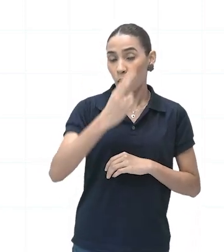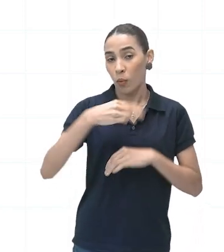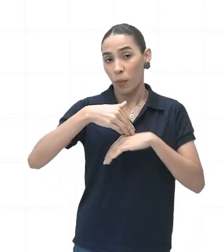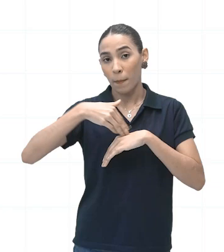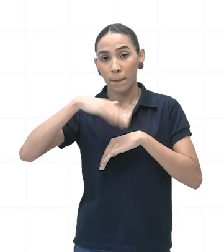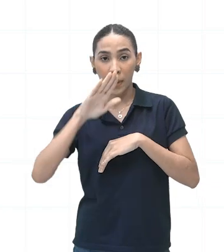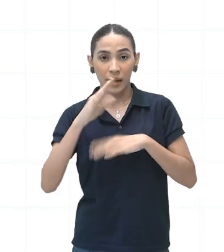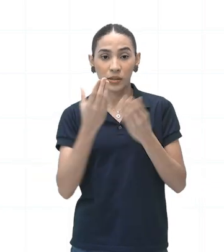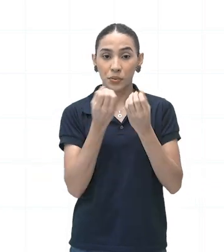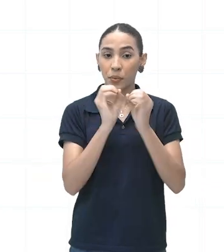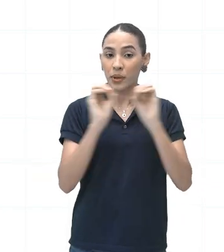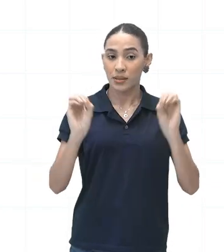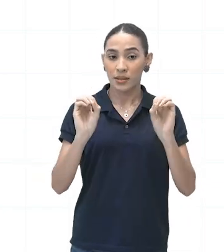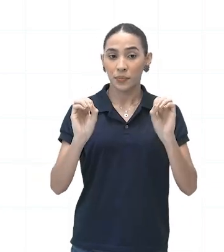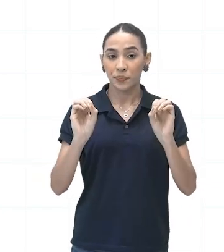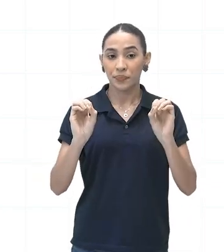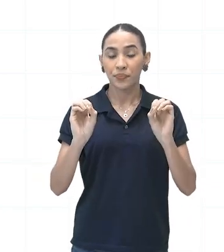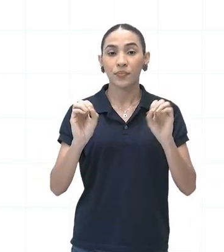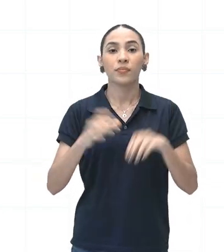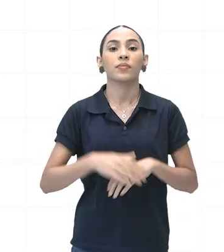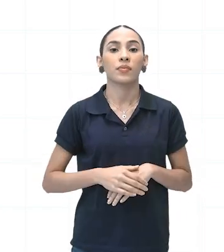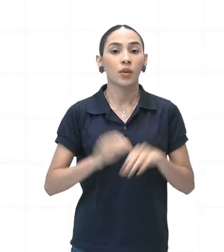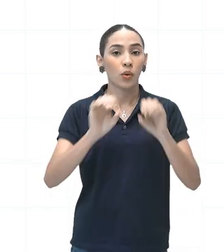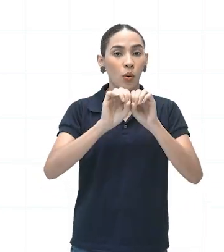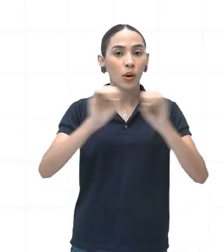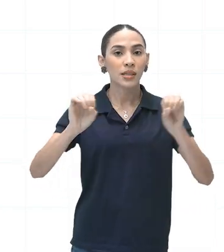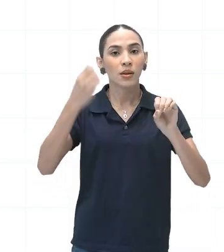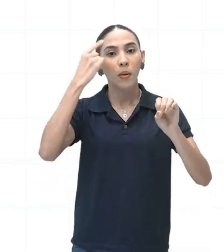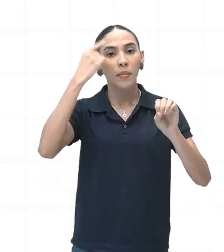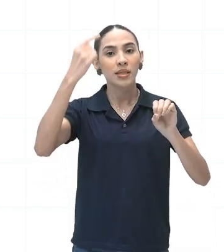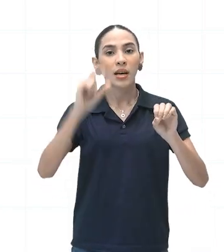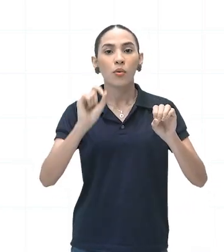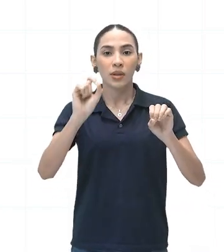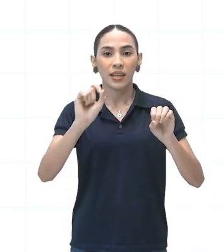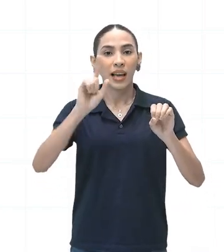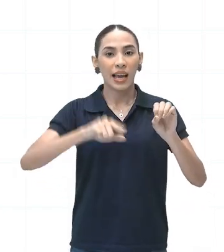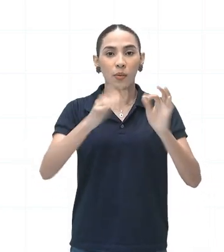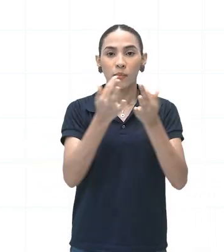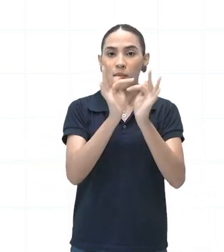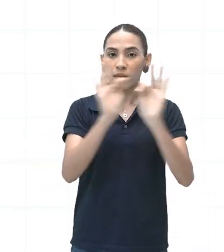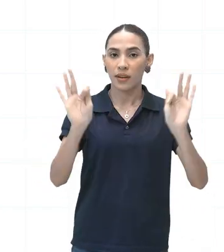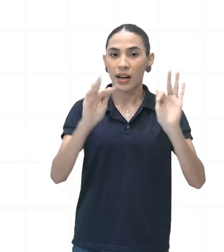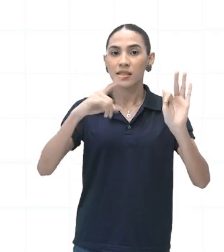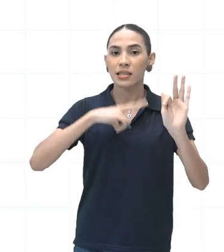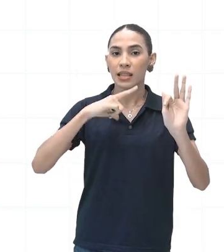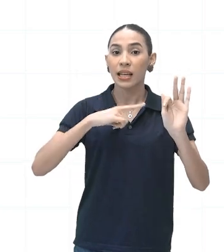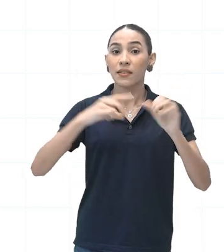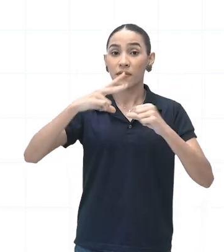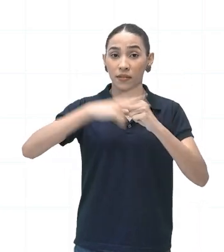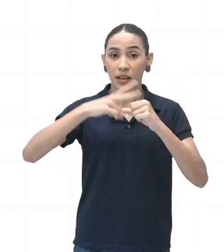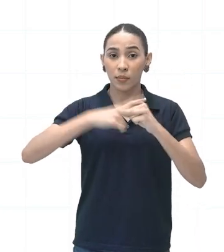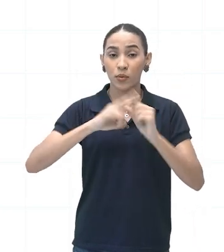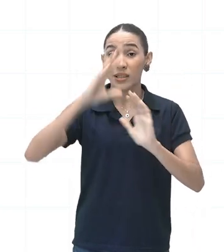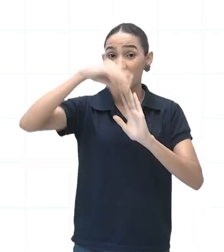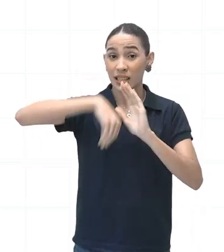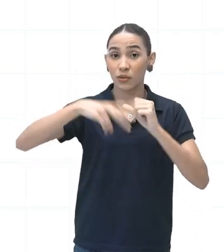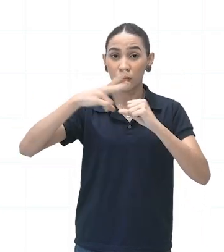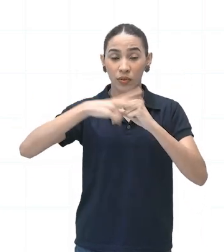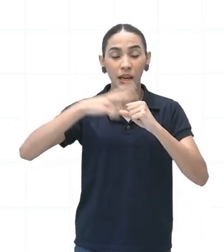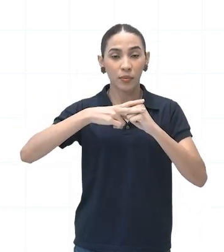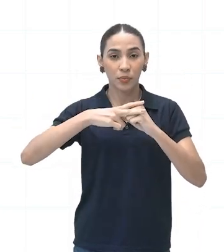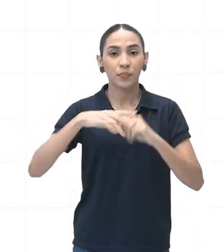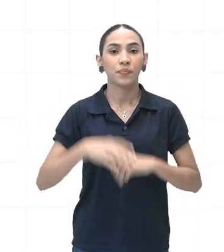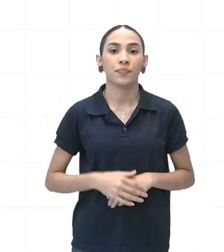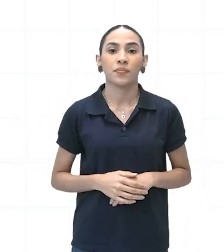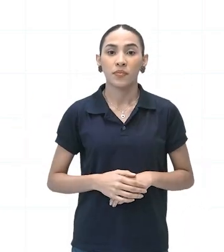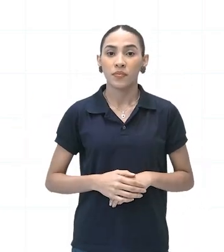mais orações. Orações a gente tem que pensar como uma frase que possui um verbo. Então, a frase tem um sentido completo.